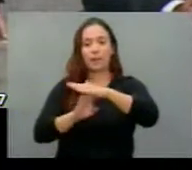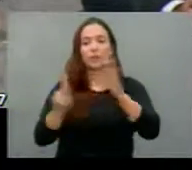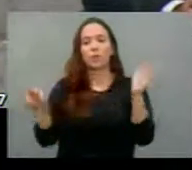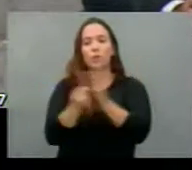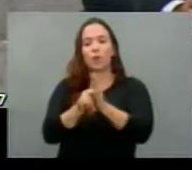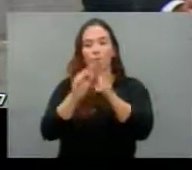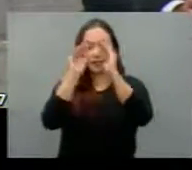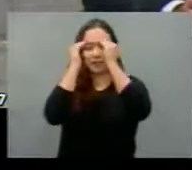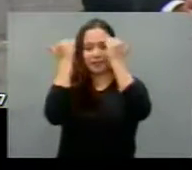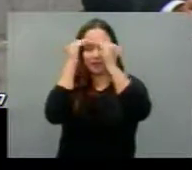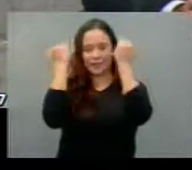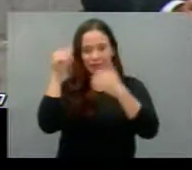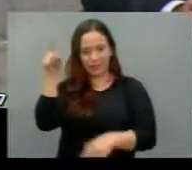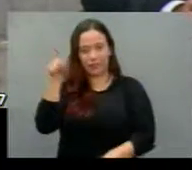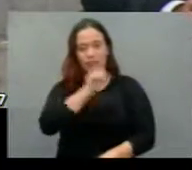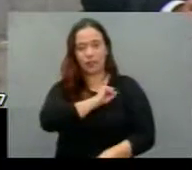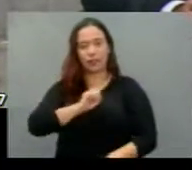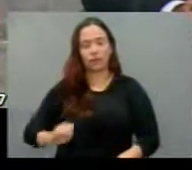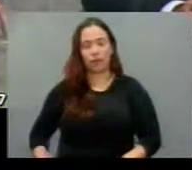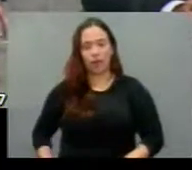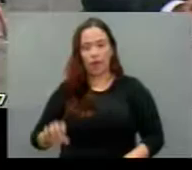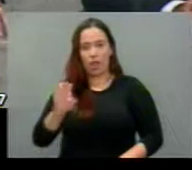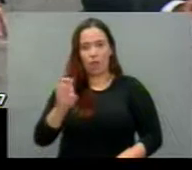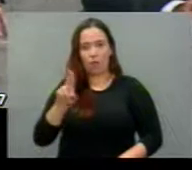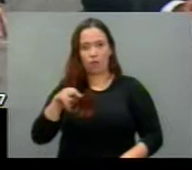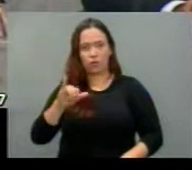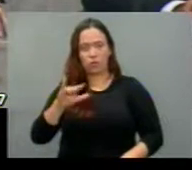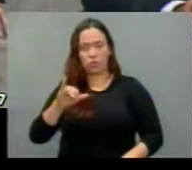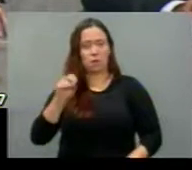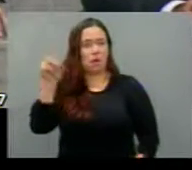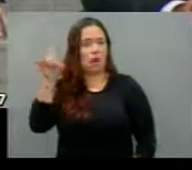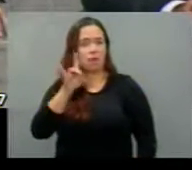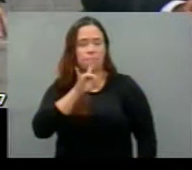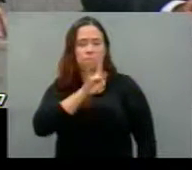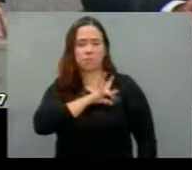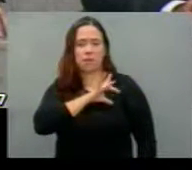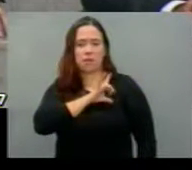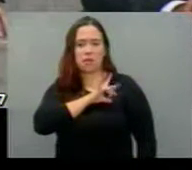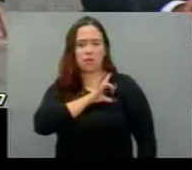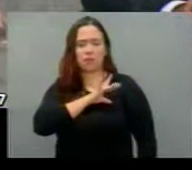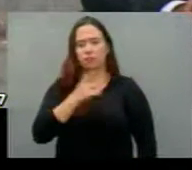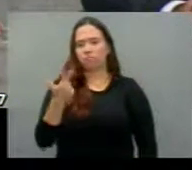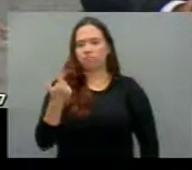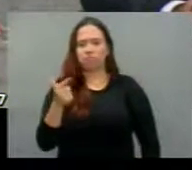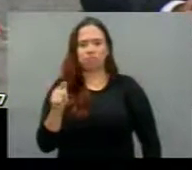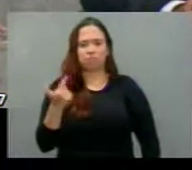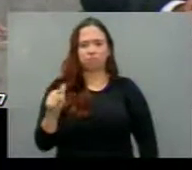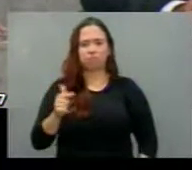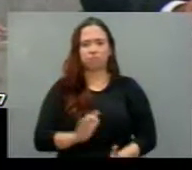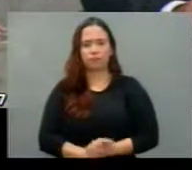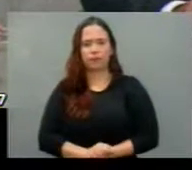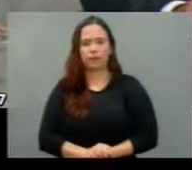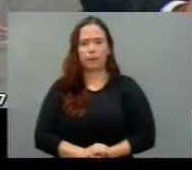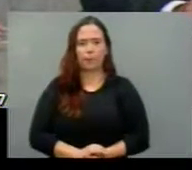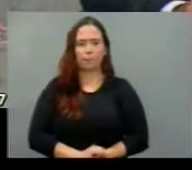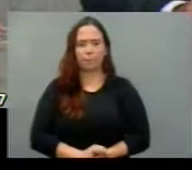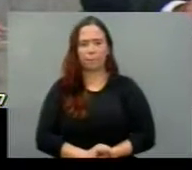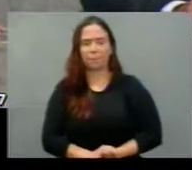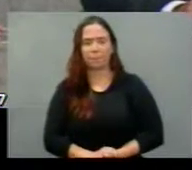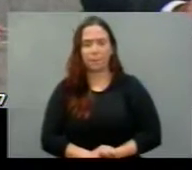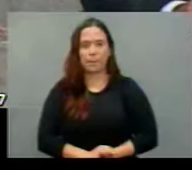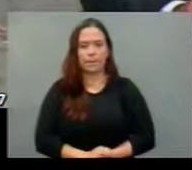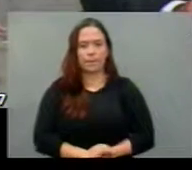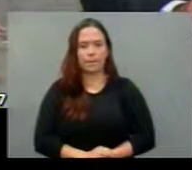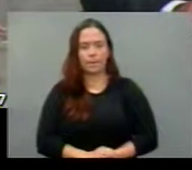Oliveira, não traz nenhum temor à história do senador Eunício. Vamos tirar o tempo de Vossa Excelência. Não, mas a